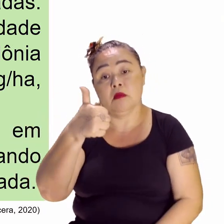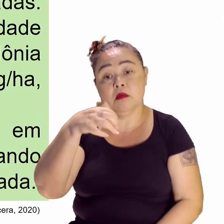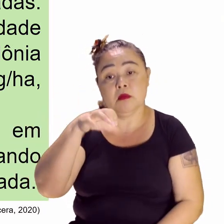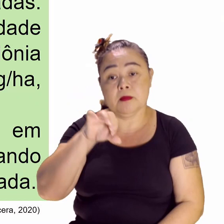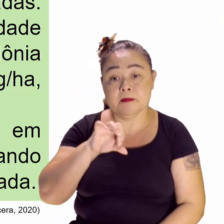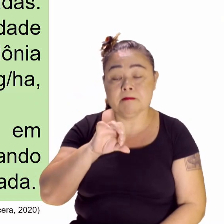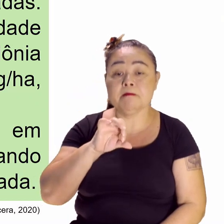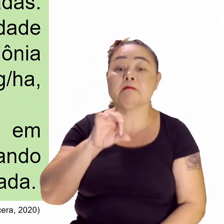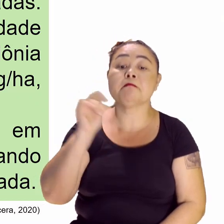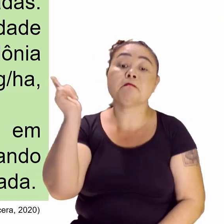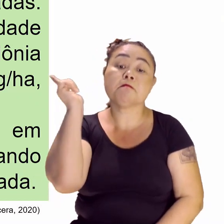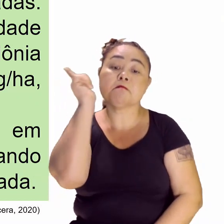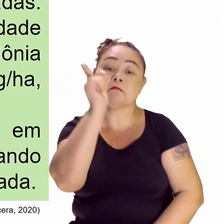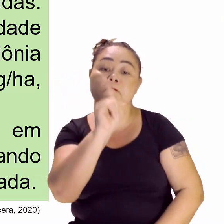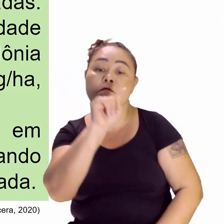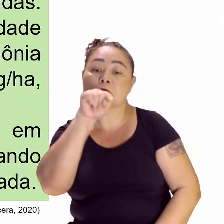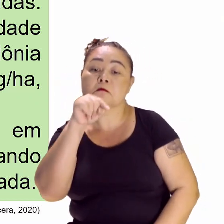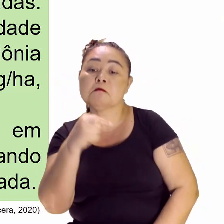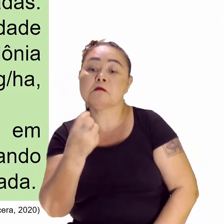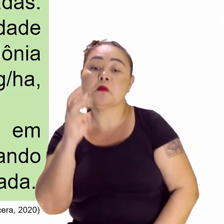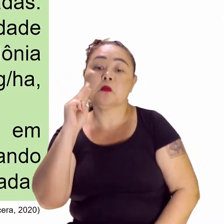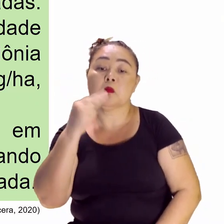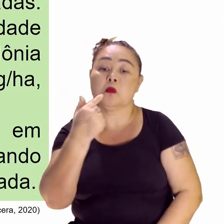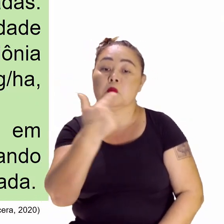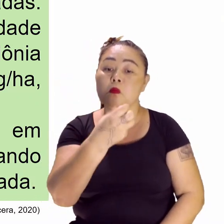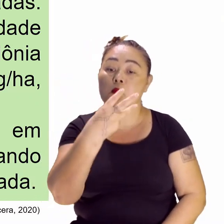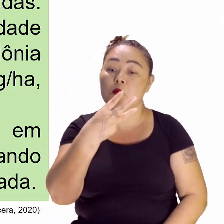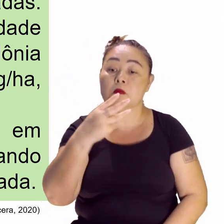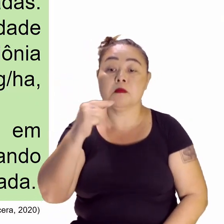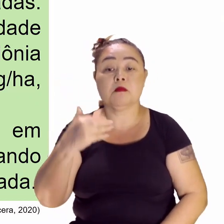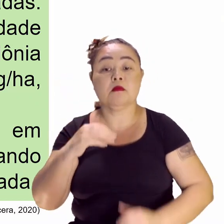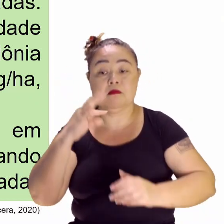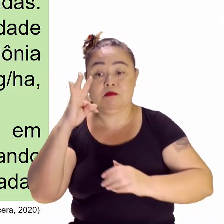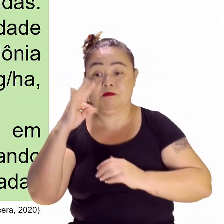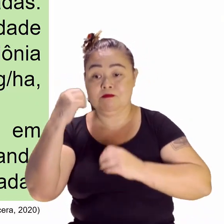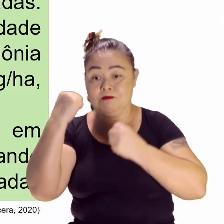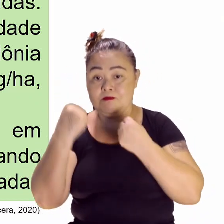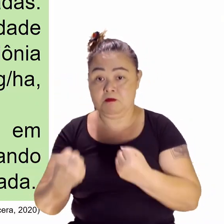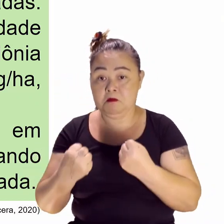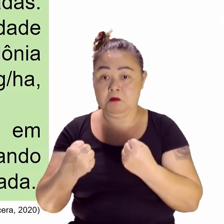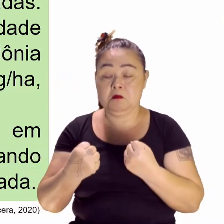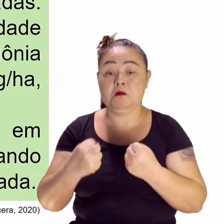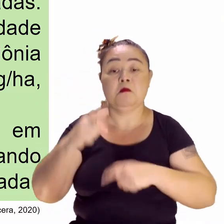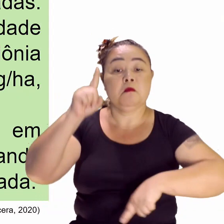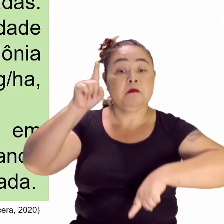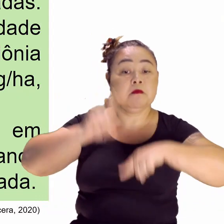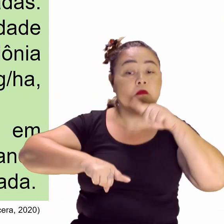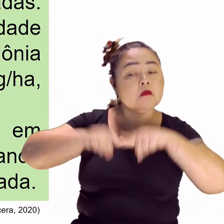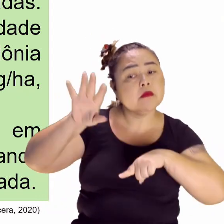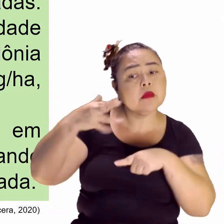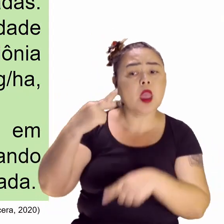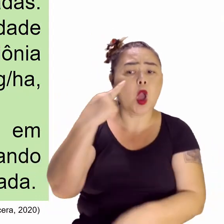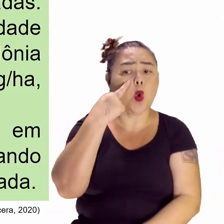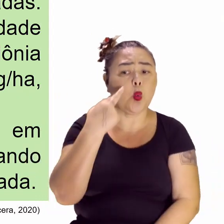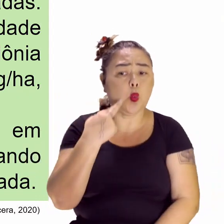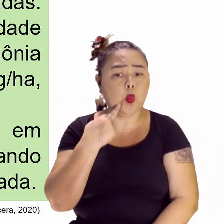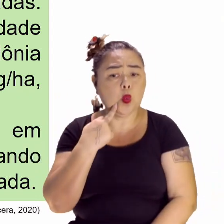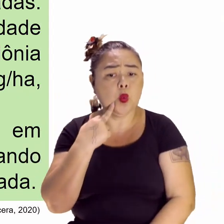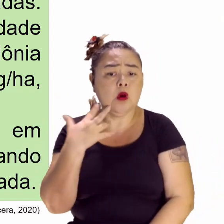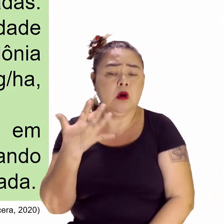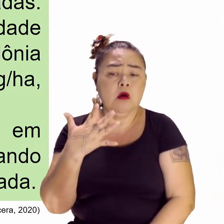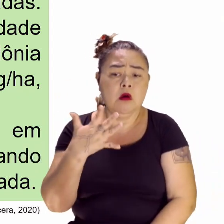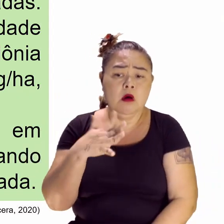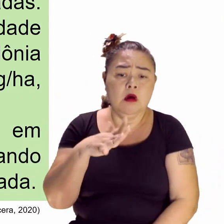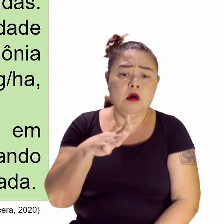de um milhão 233 toneladas certo para o Seu Jorge a produtividade mede Rondônia por